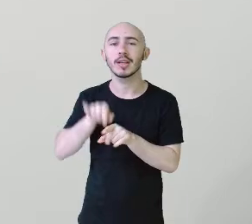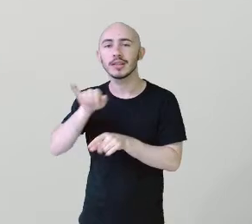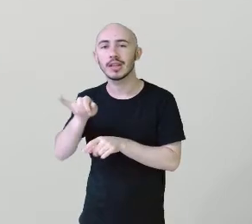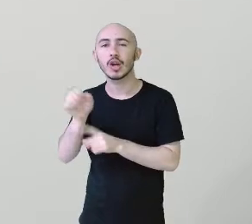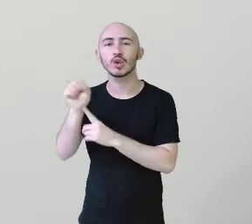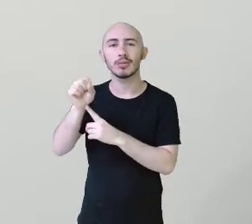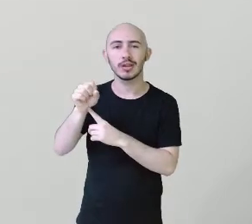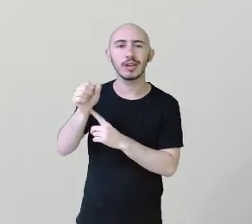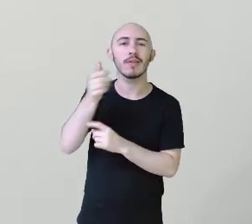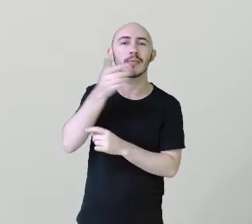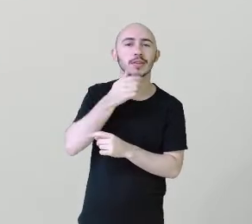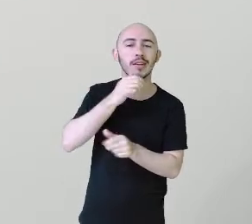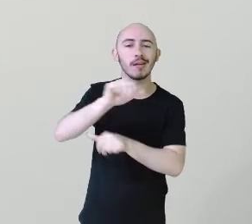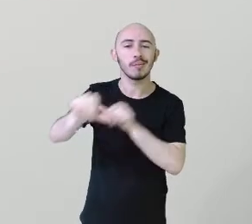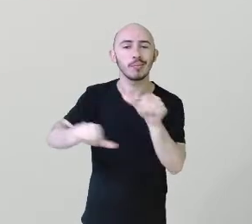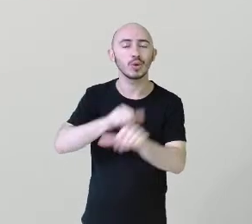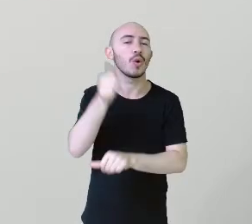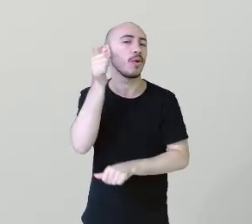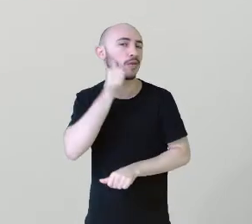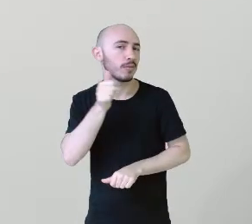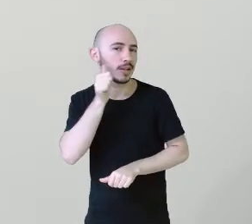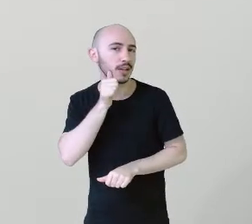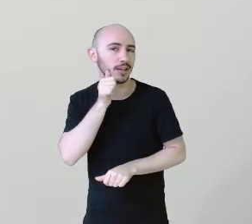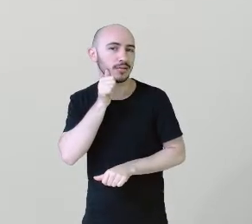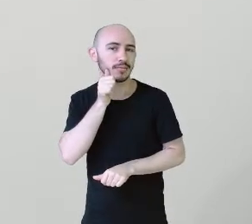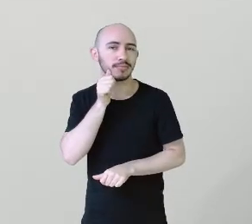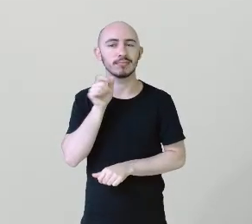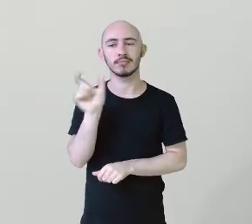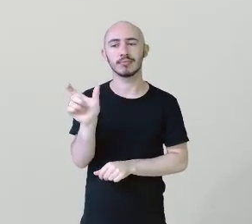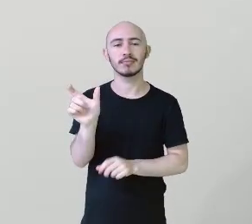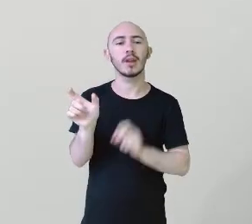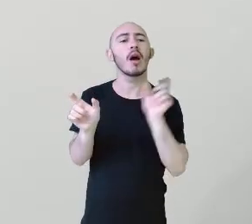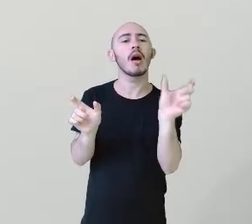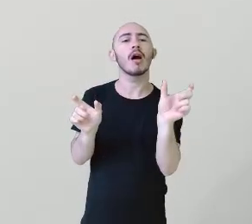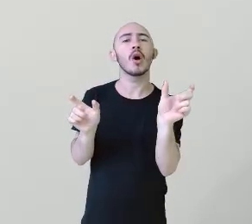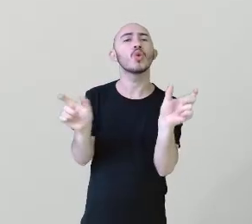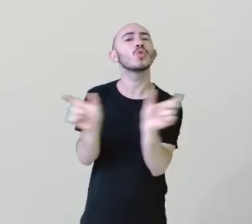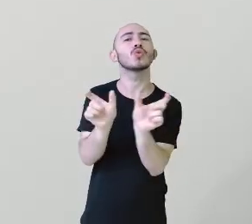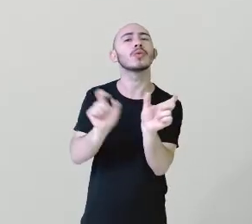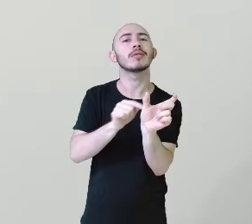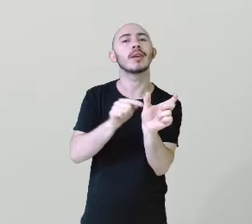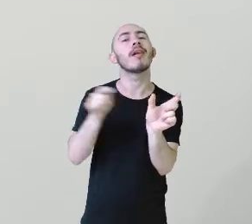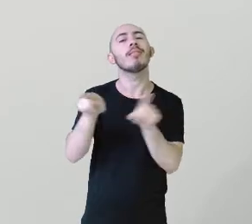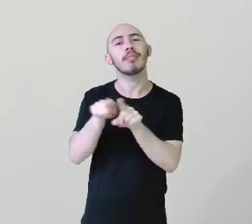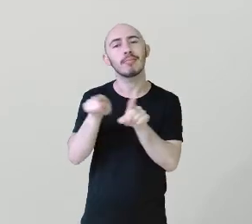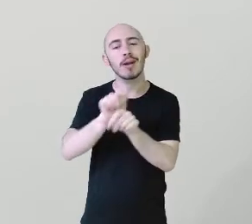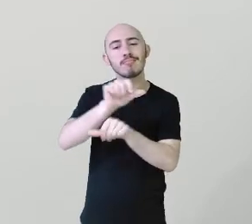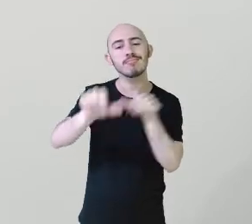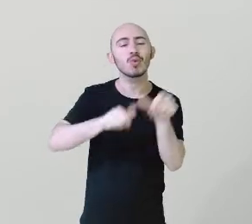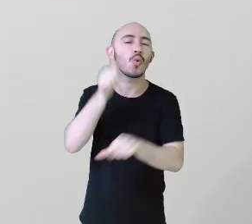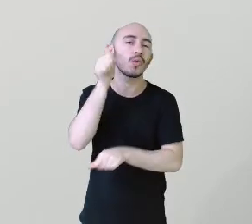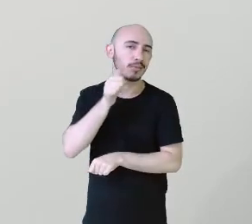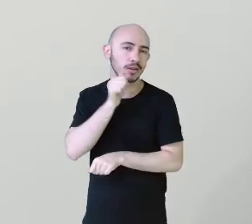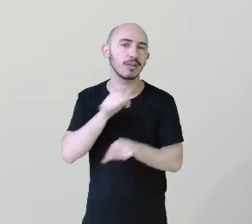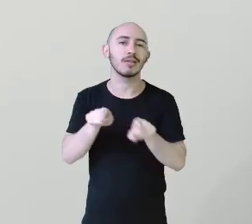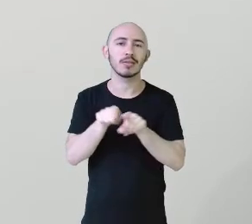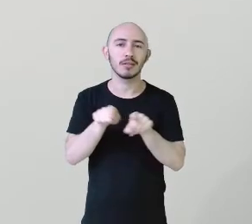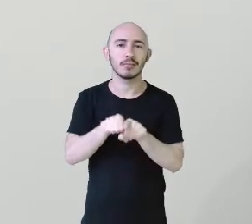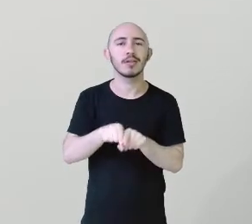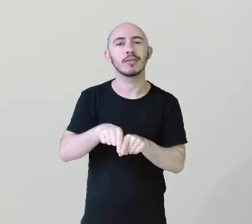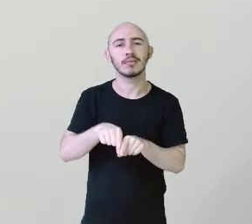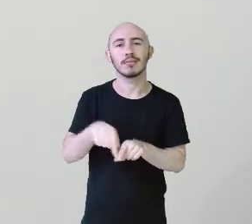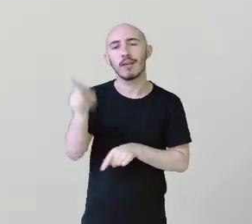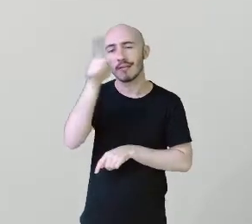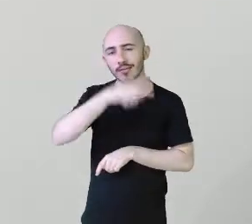masculino, passou para o feminino. As palavras que o acompanham estavam no masculino, passou para o feminino. Vocês compreenderam? Eu acredito que